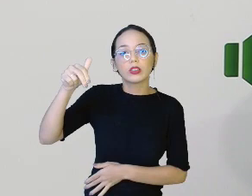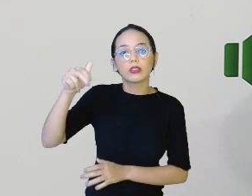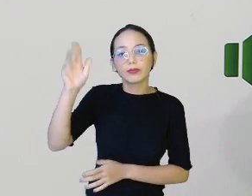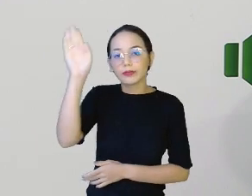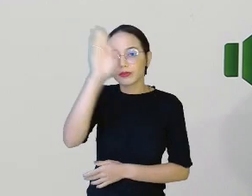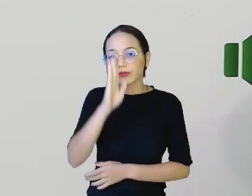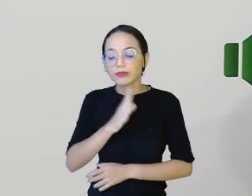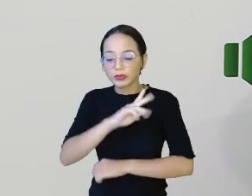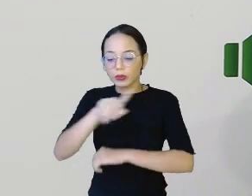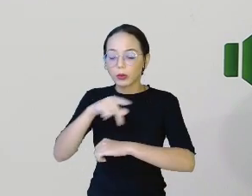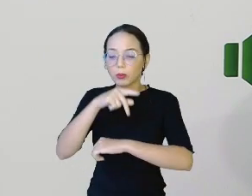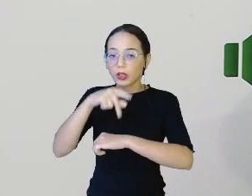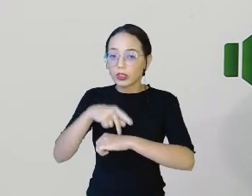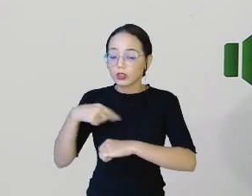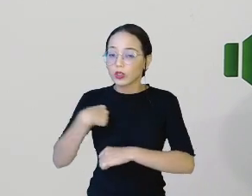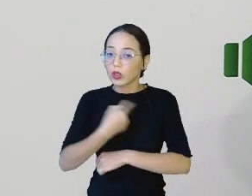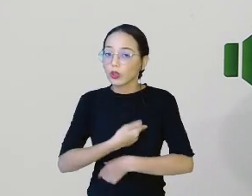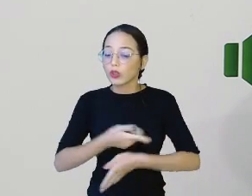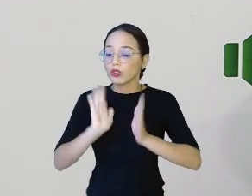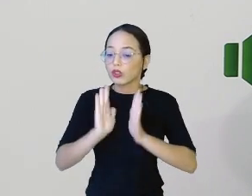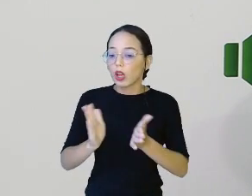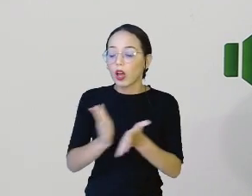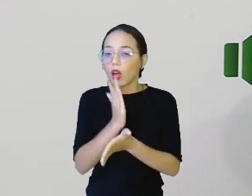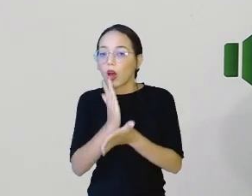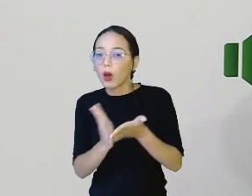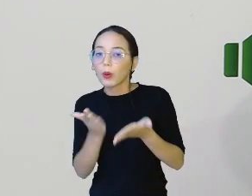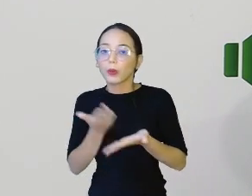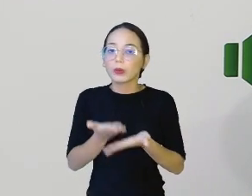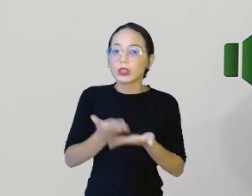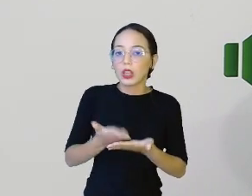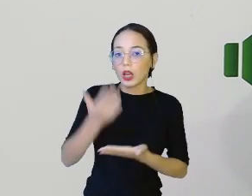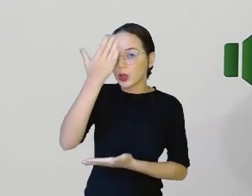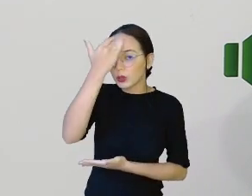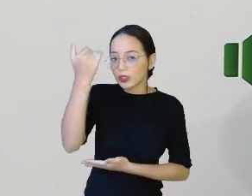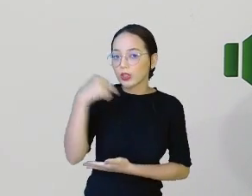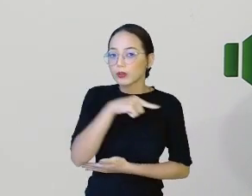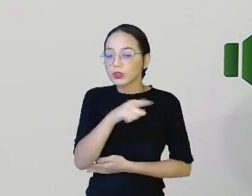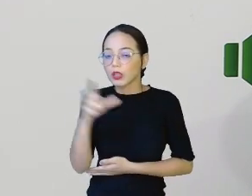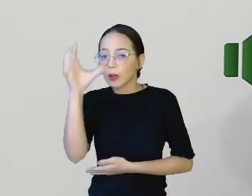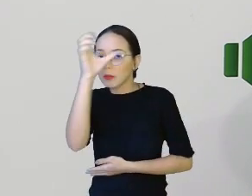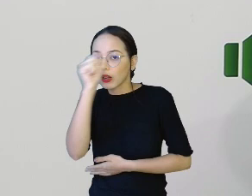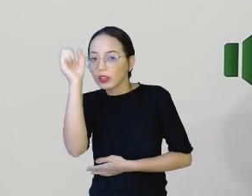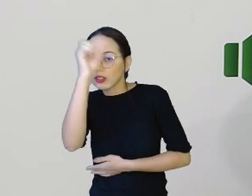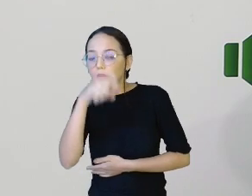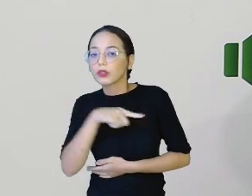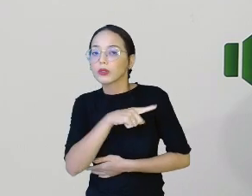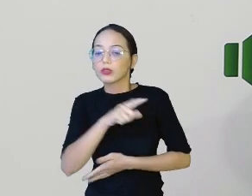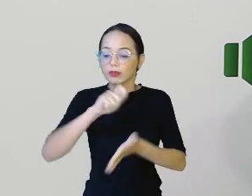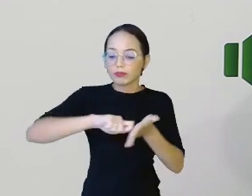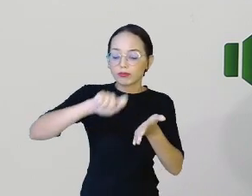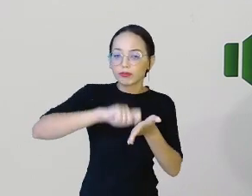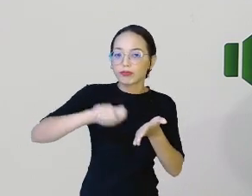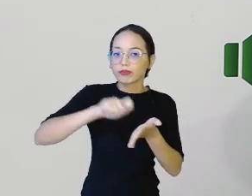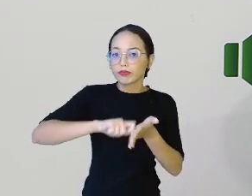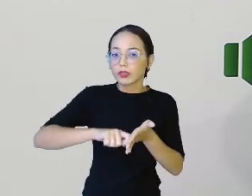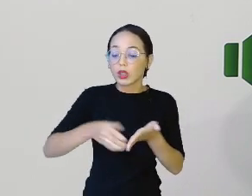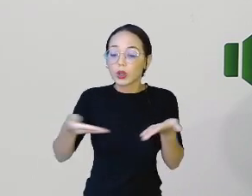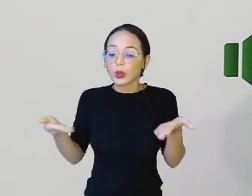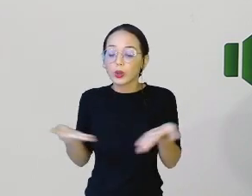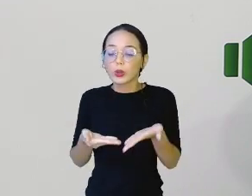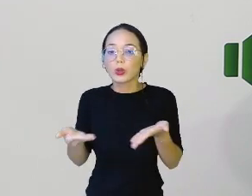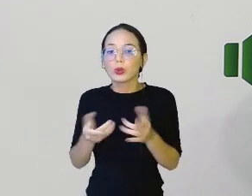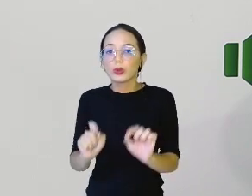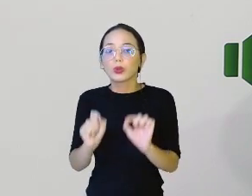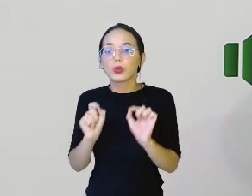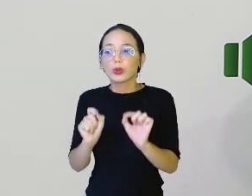do país. Já tivemos algumas aulas, eu sei que você aprendeu, que você fez suas anotações e hoje